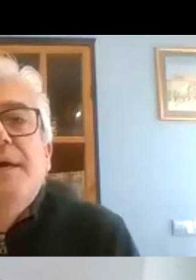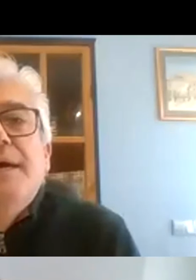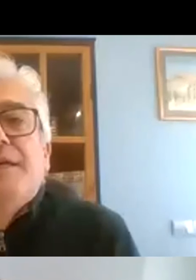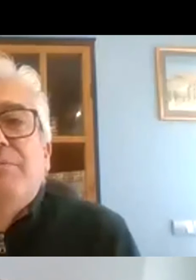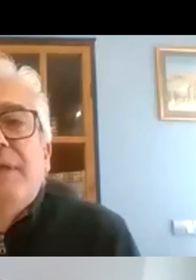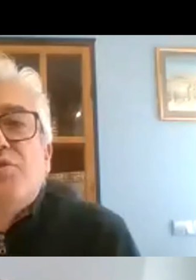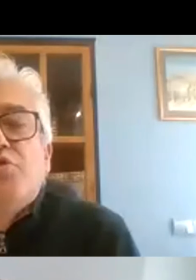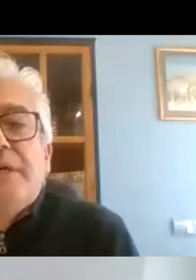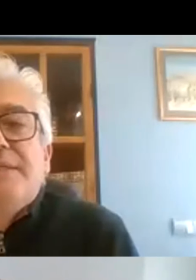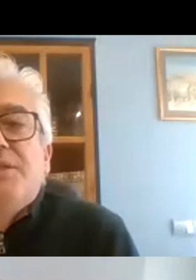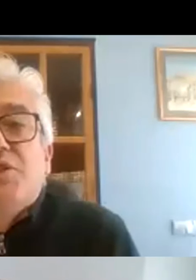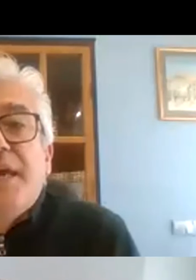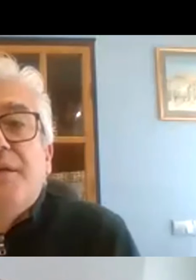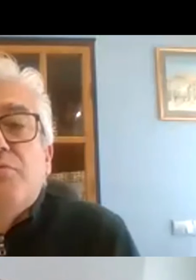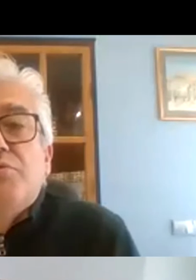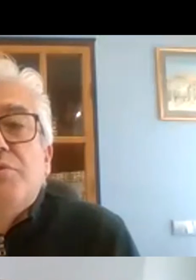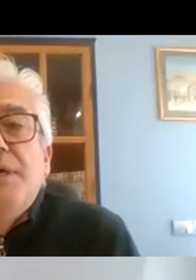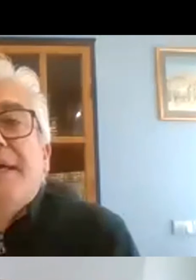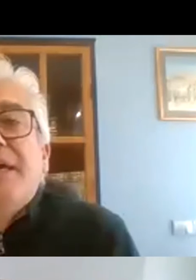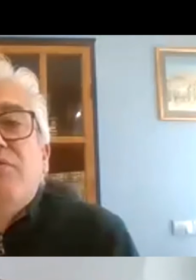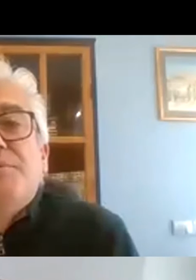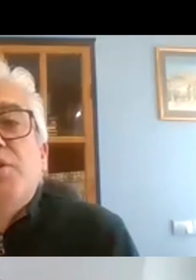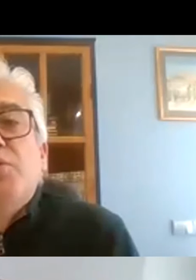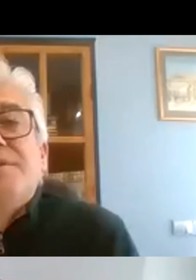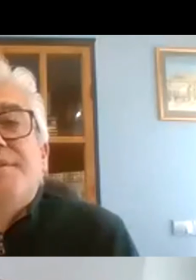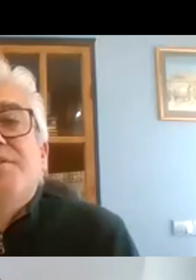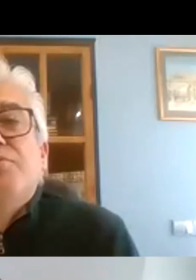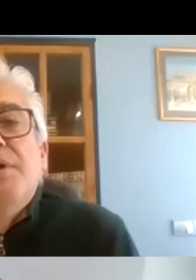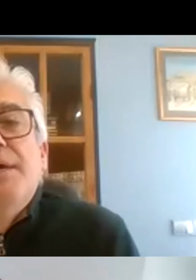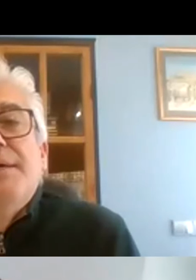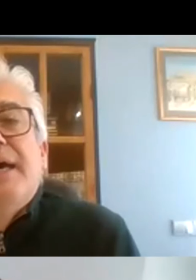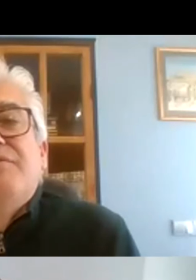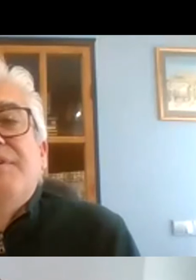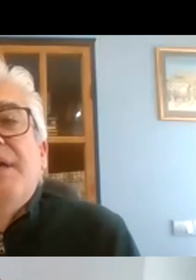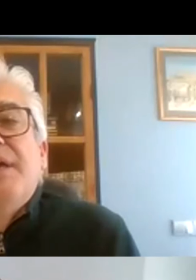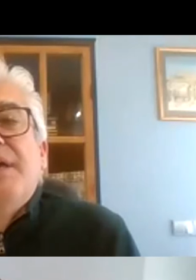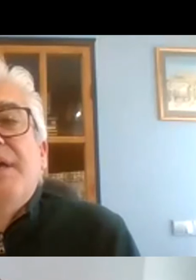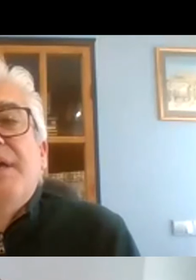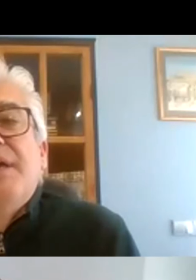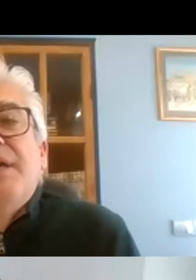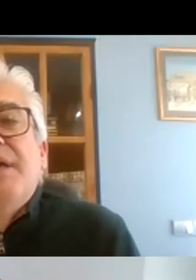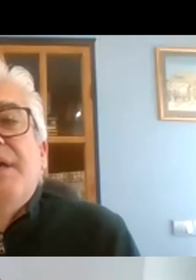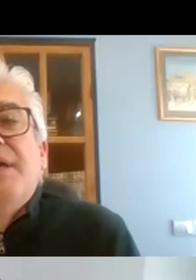167/2014, que estabelece os requisitos técnicos a que deve obedecer o exercício da atividade